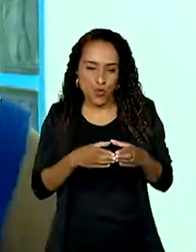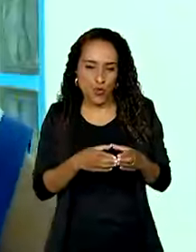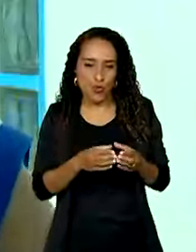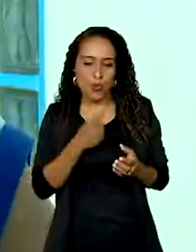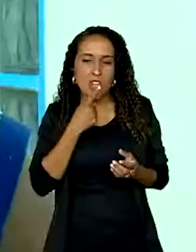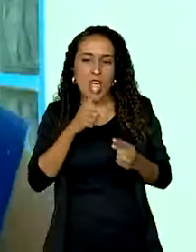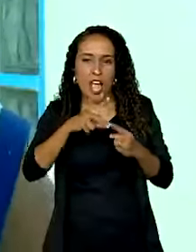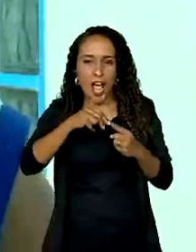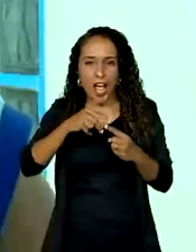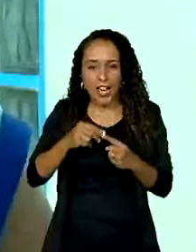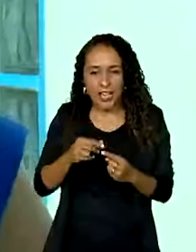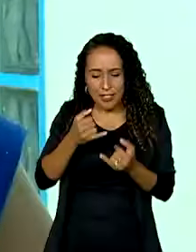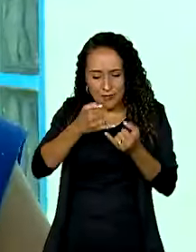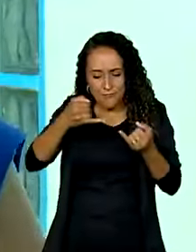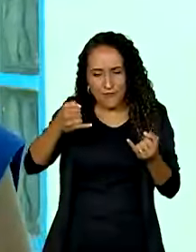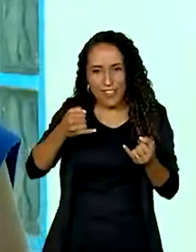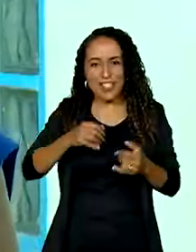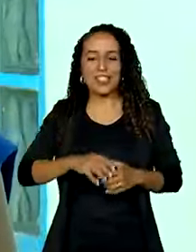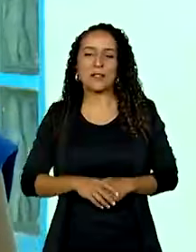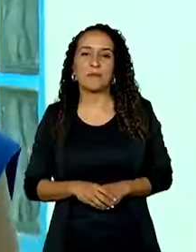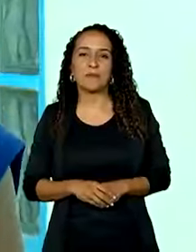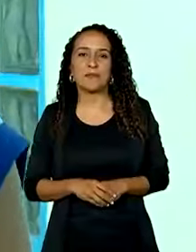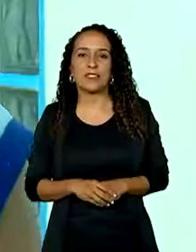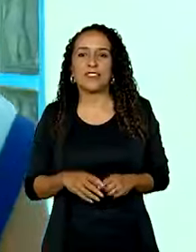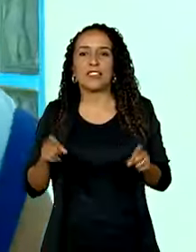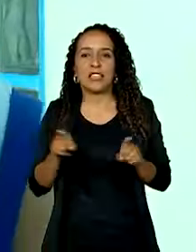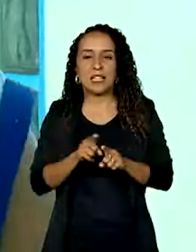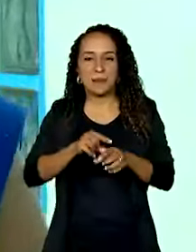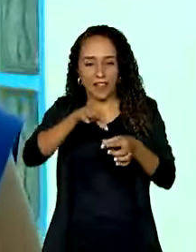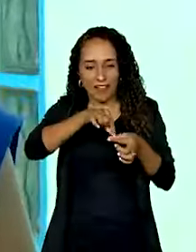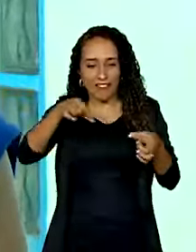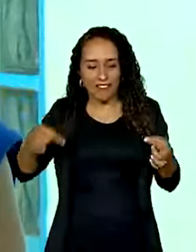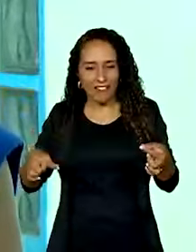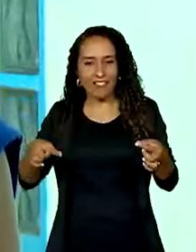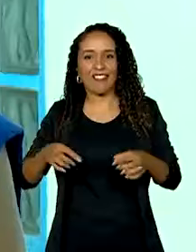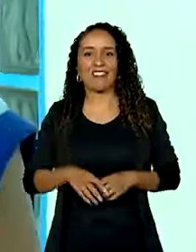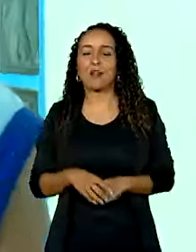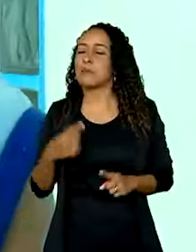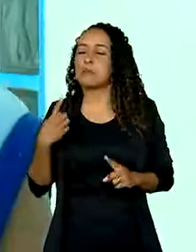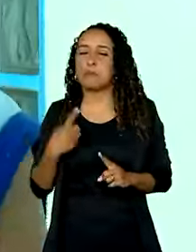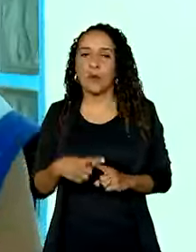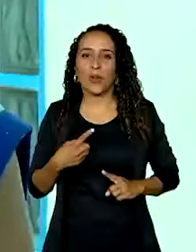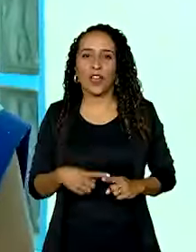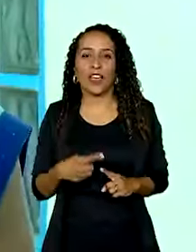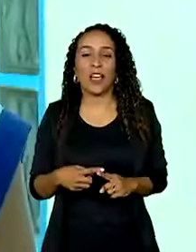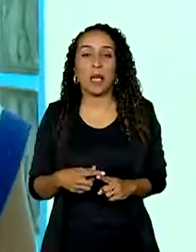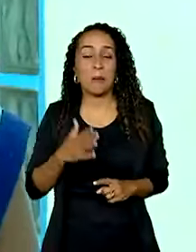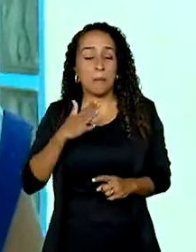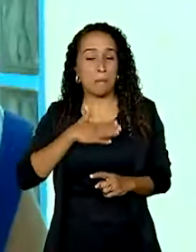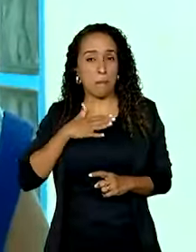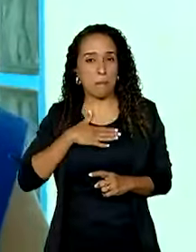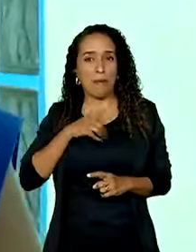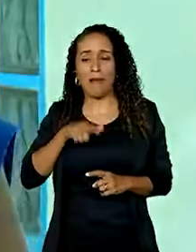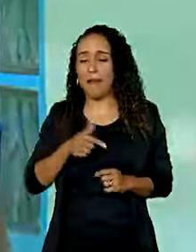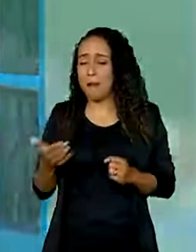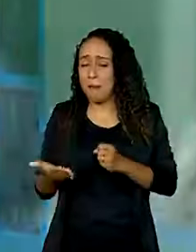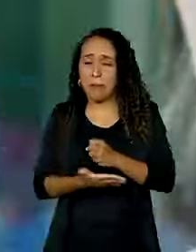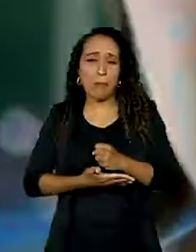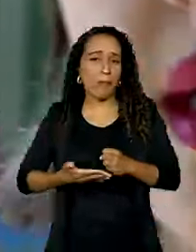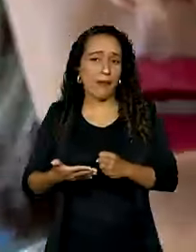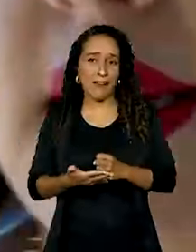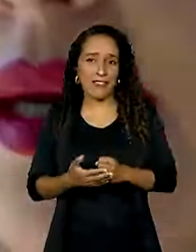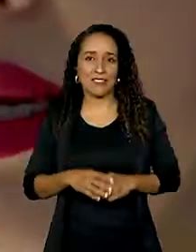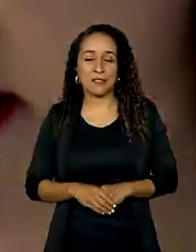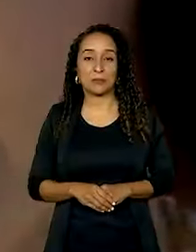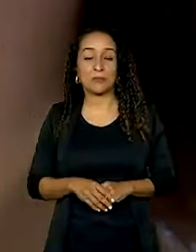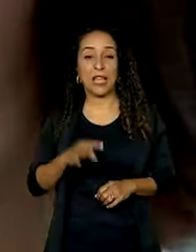da ponta fina e um estojo, porque para mim é o básico mesmo.